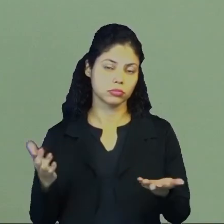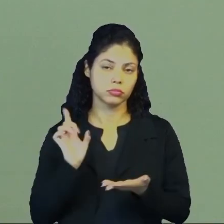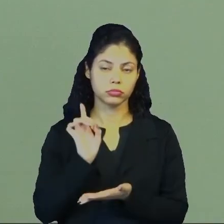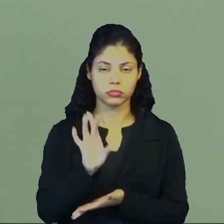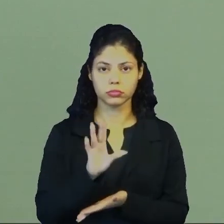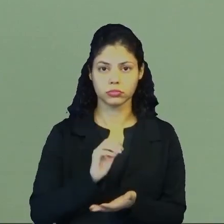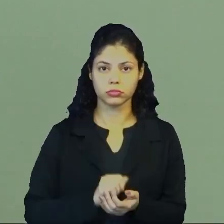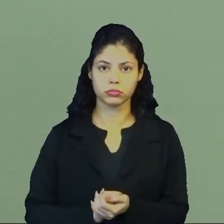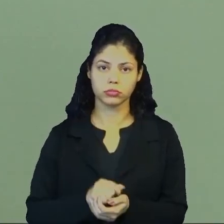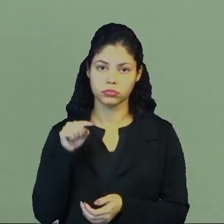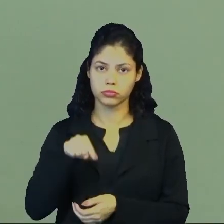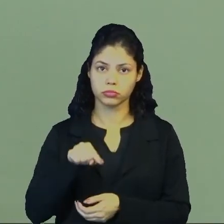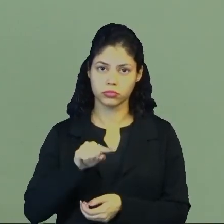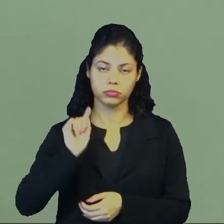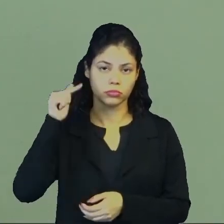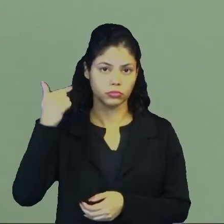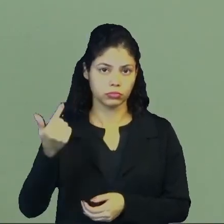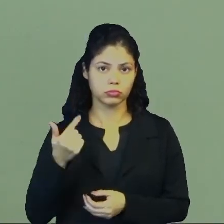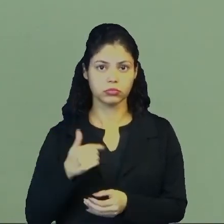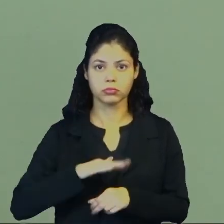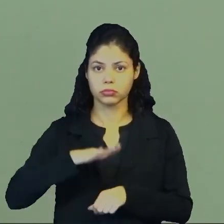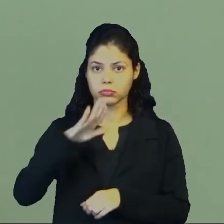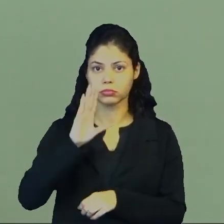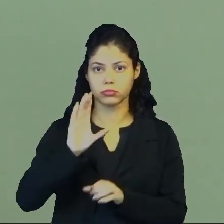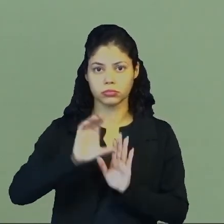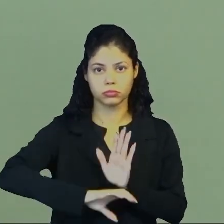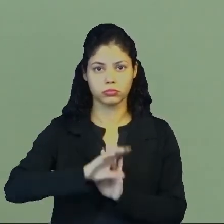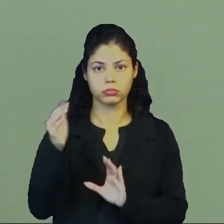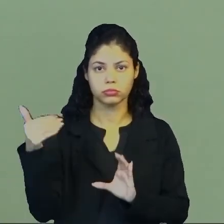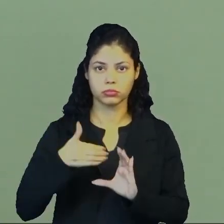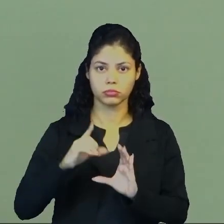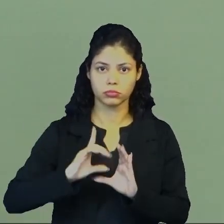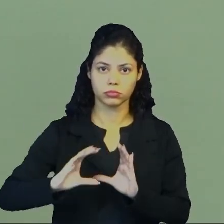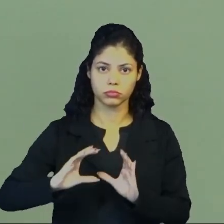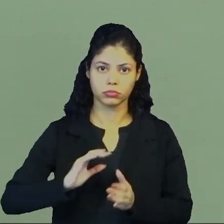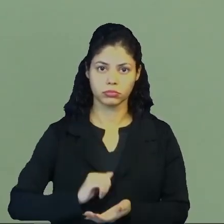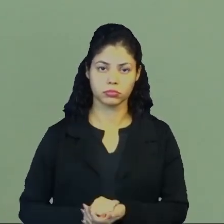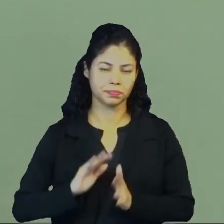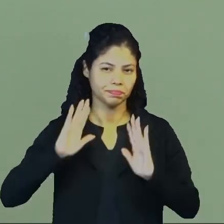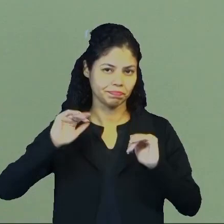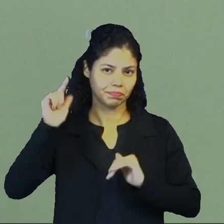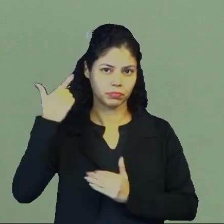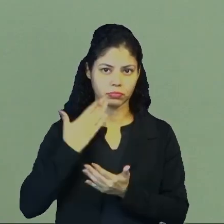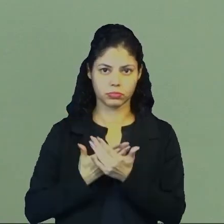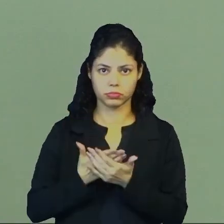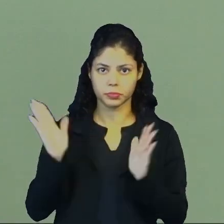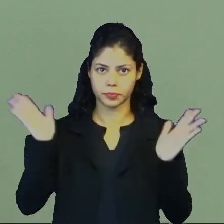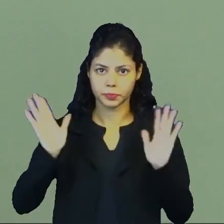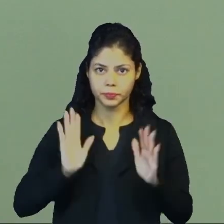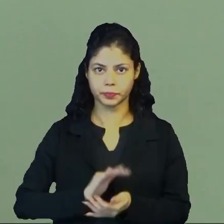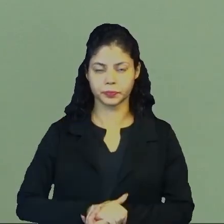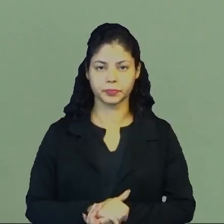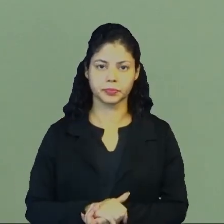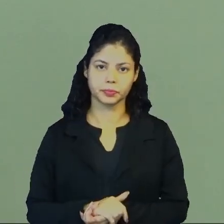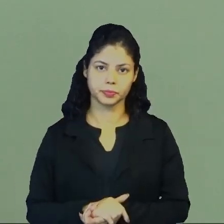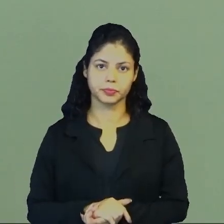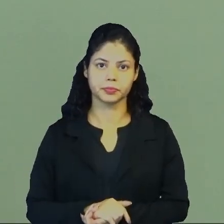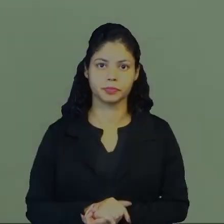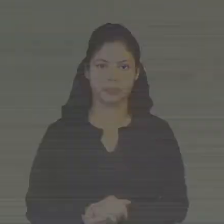hoje é só. Para ter acesso a esse e demais conteúdos, acesse a plataforma Eduque. Até a próxima aula. Tchau, tchau.